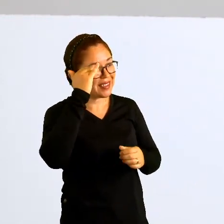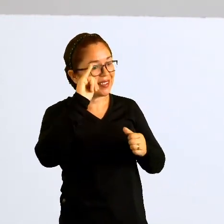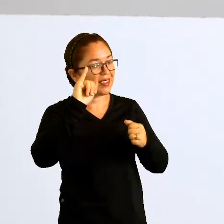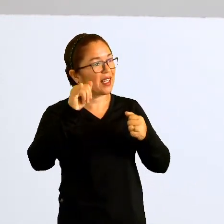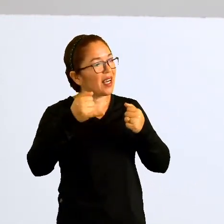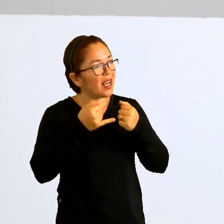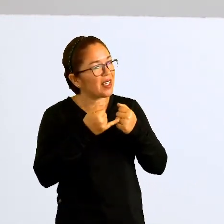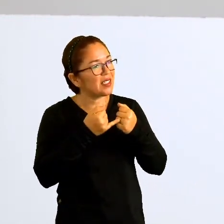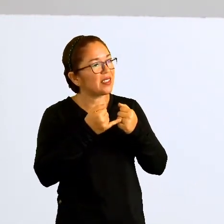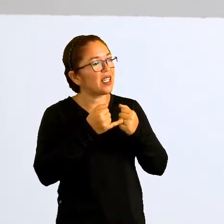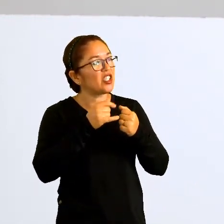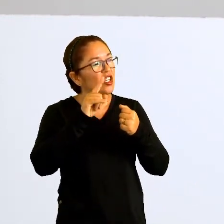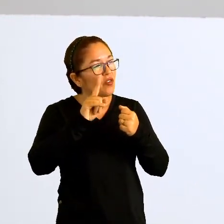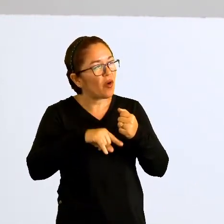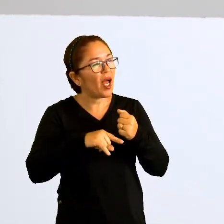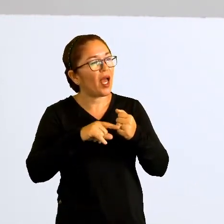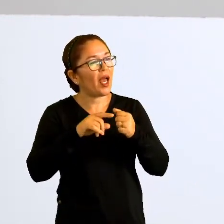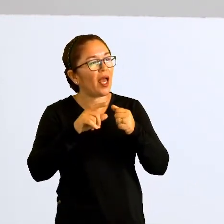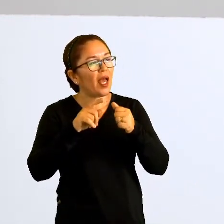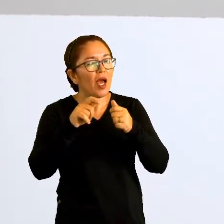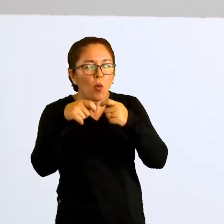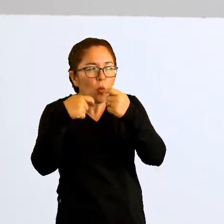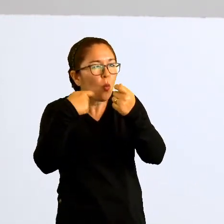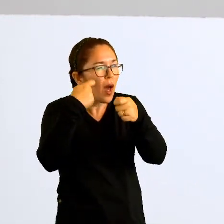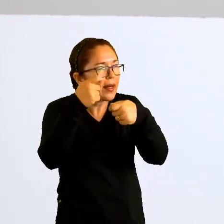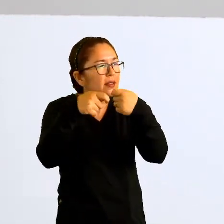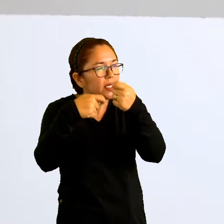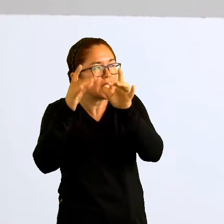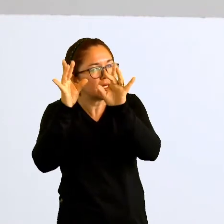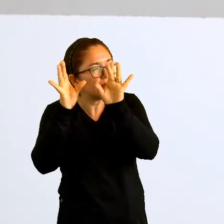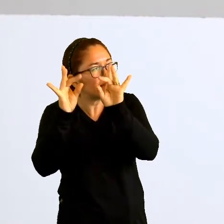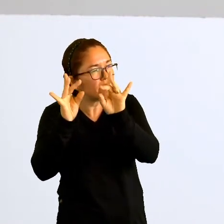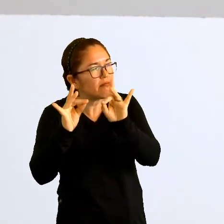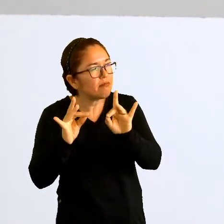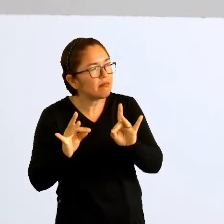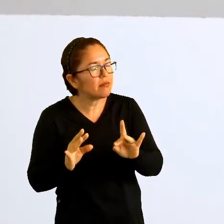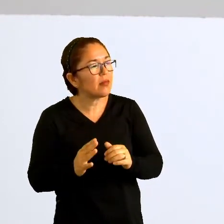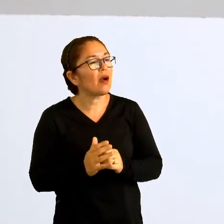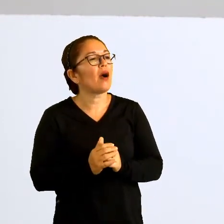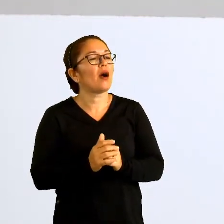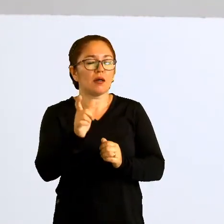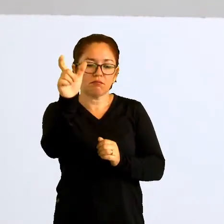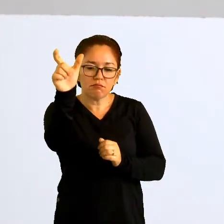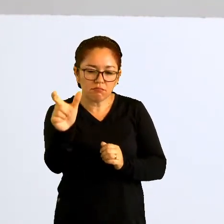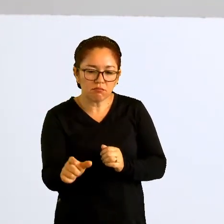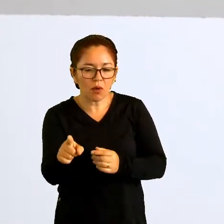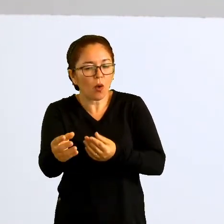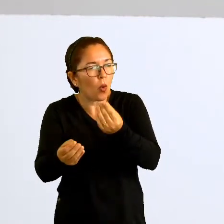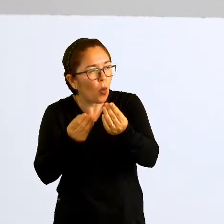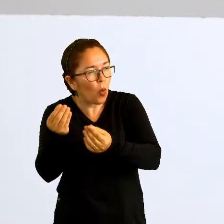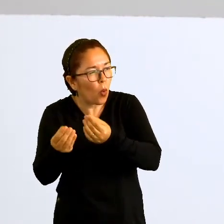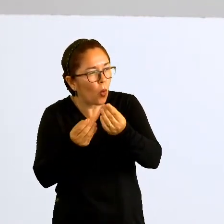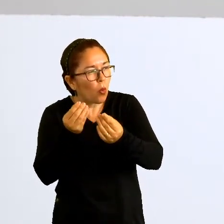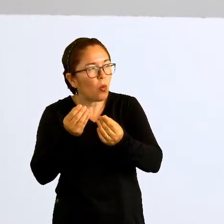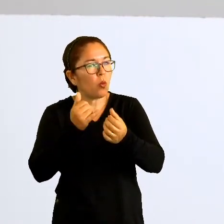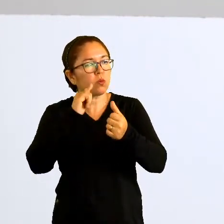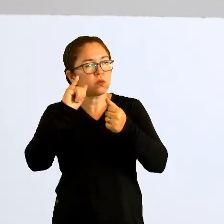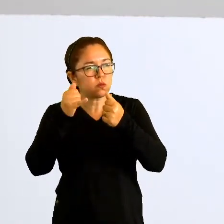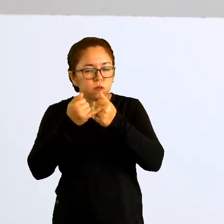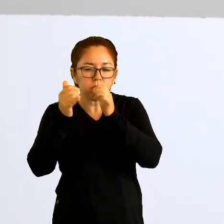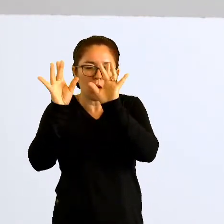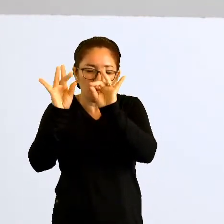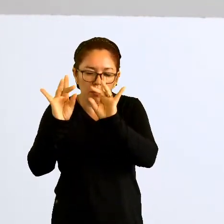de alguma coisa. Ou seja, os adjetivos dão qualidade aos substantivos.